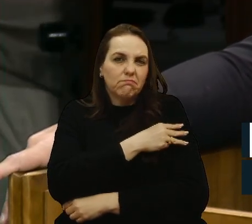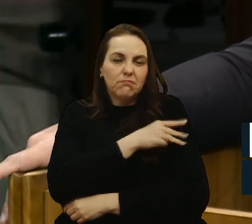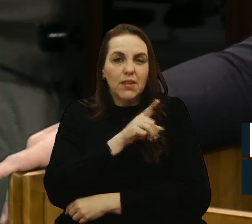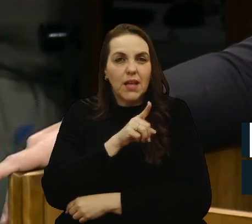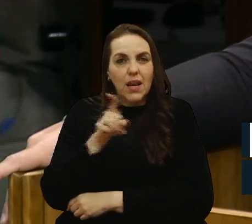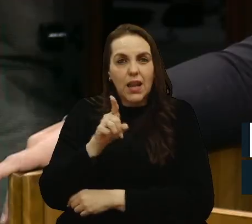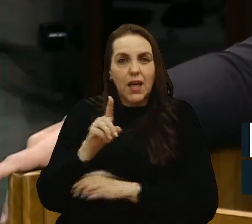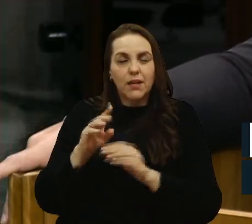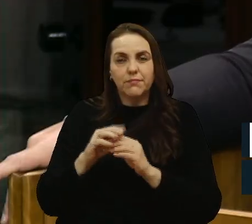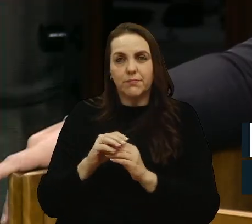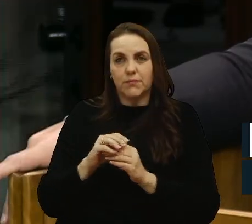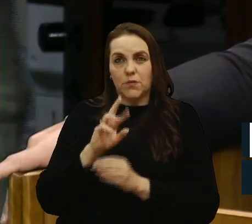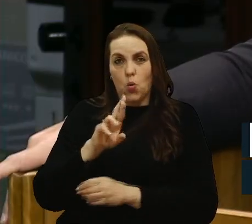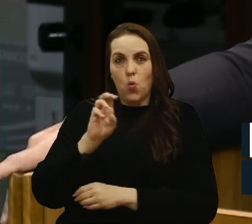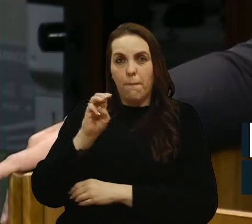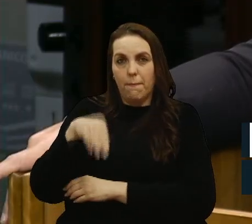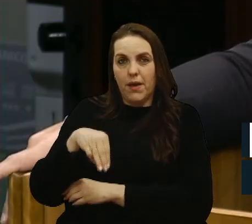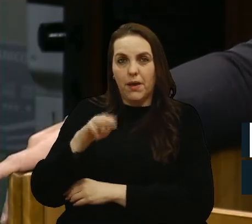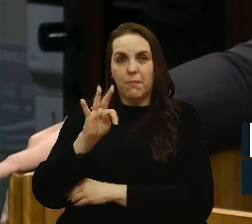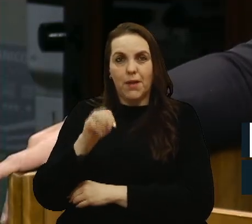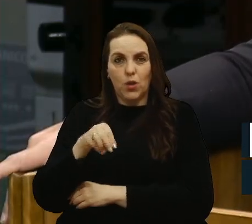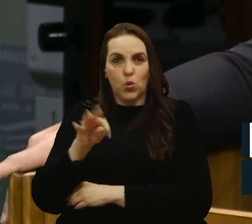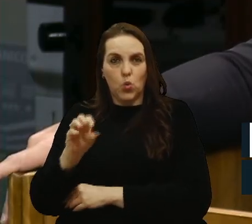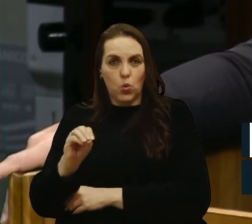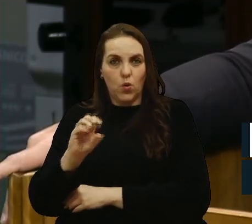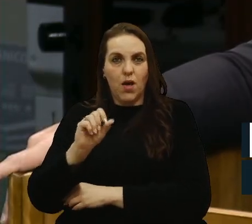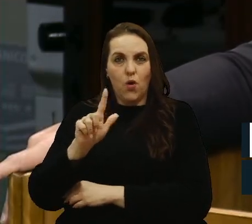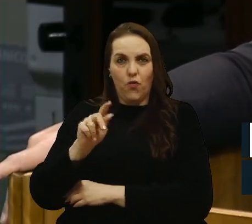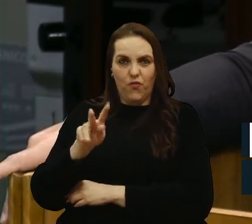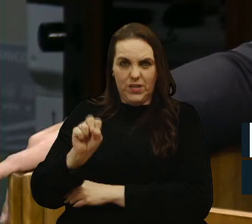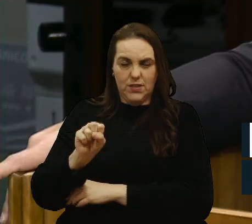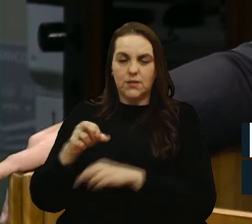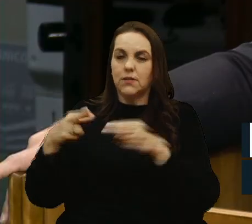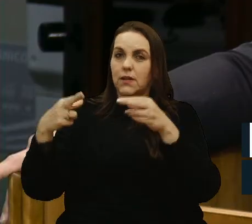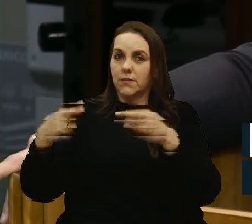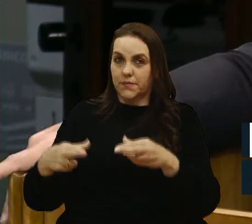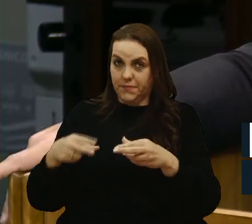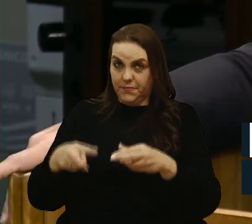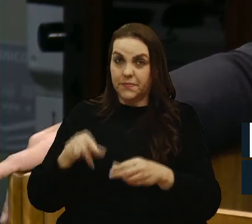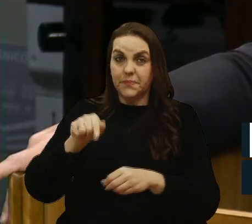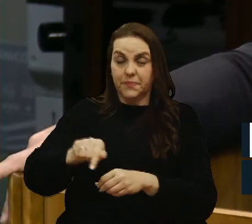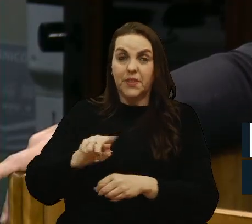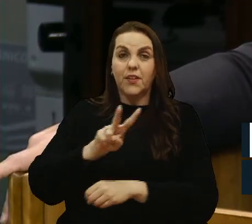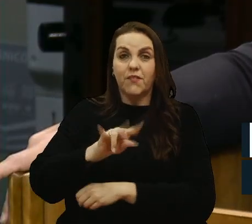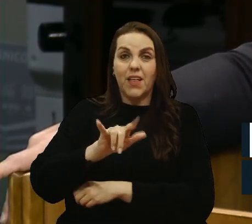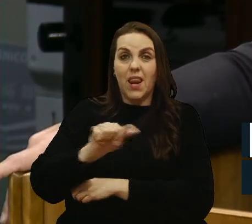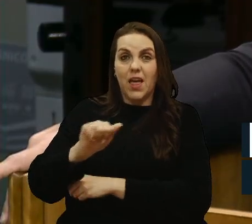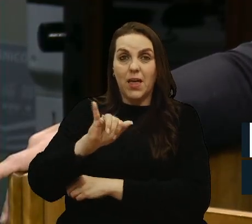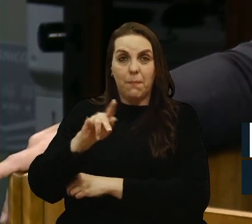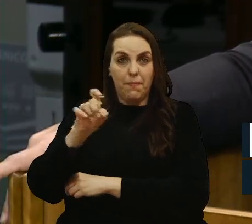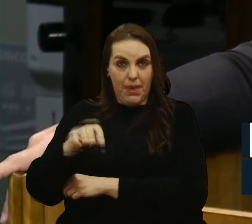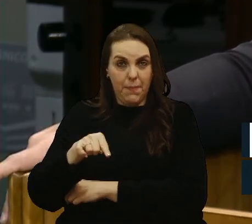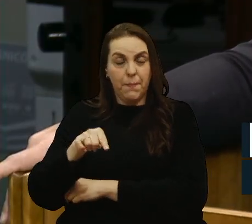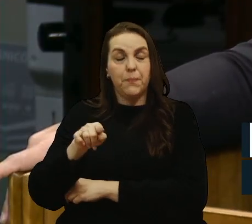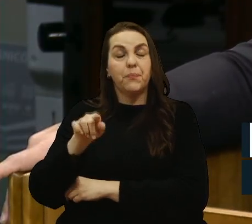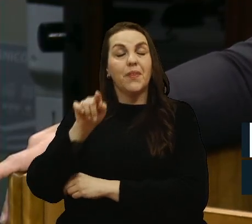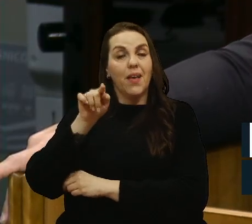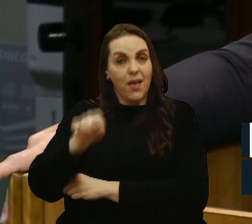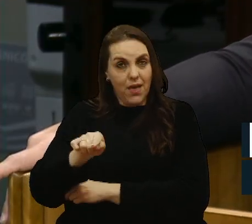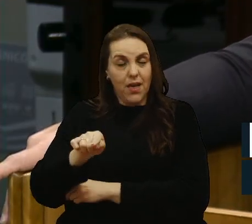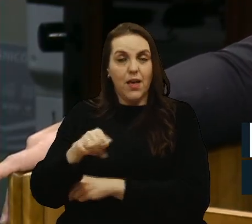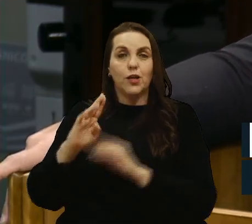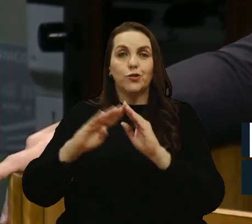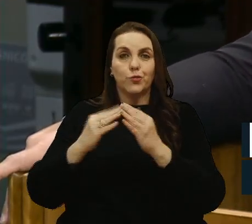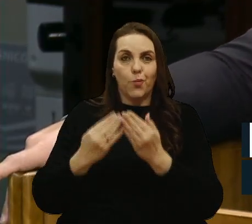Rubem Bento Alves. Vamos espacializar. Território é Vila IP, o Rubens, que é uma